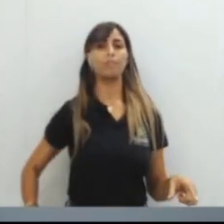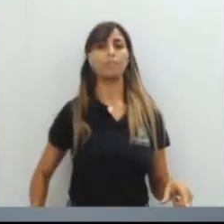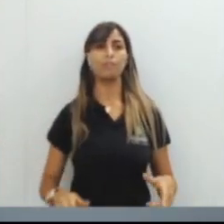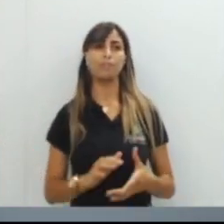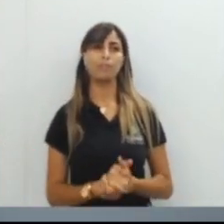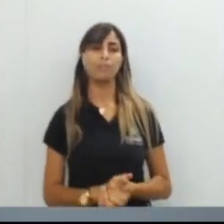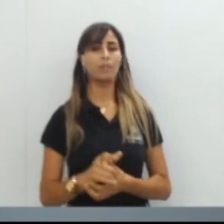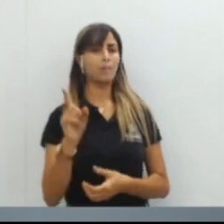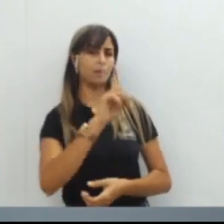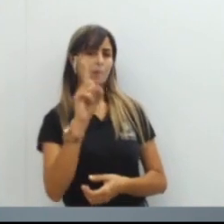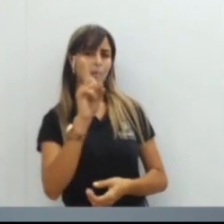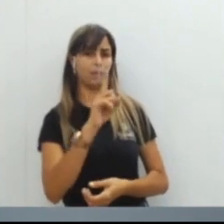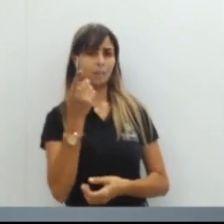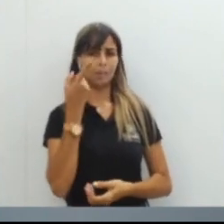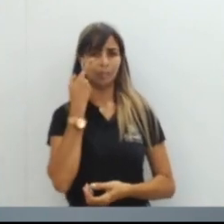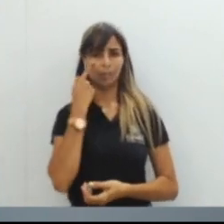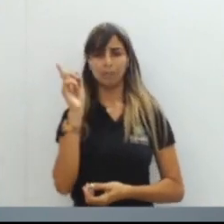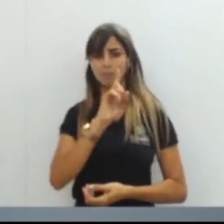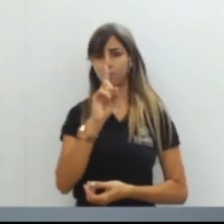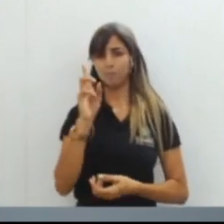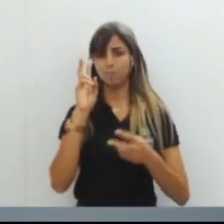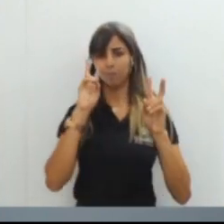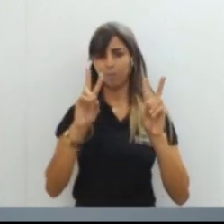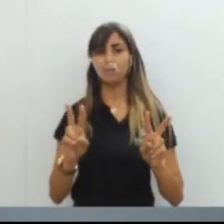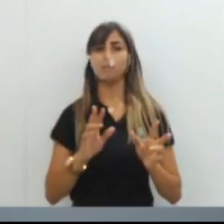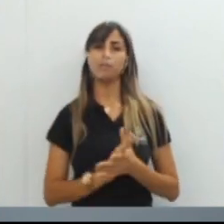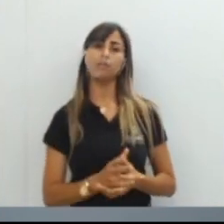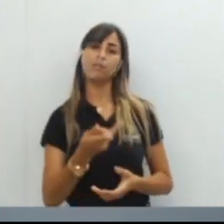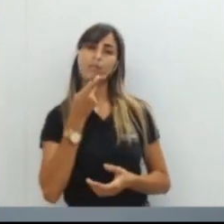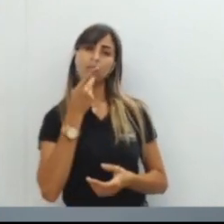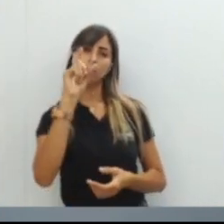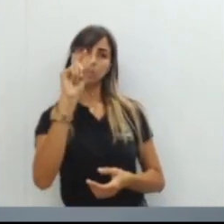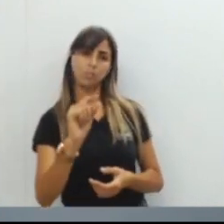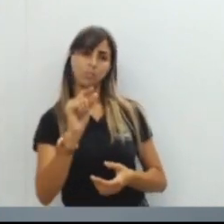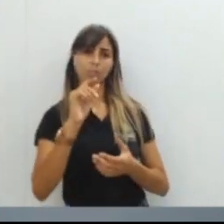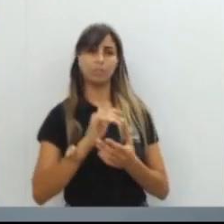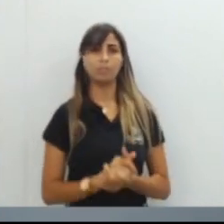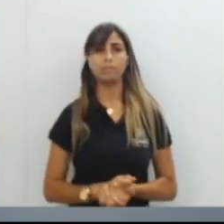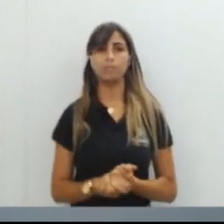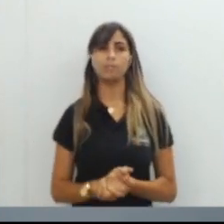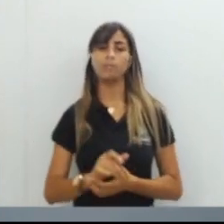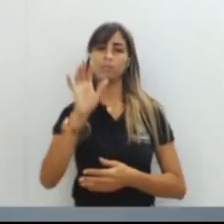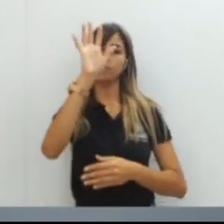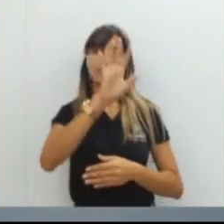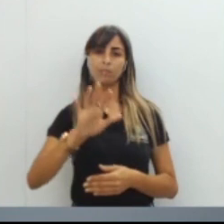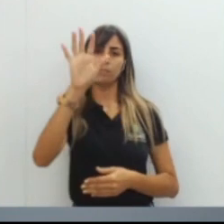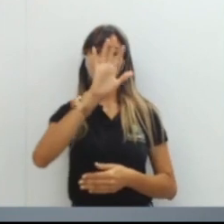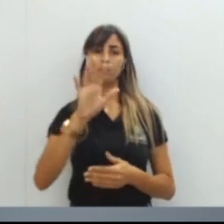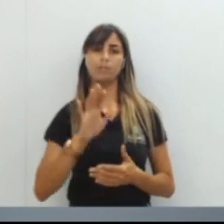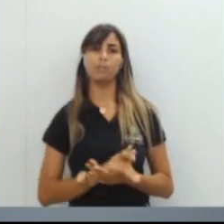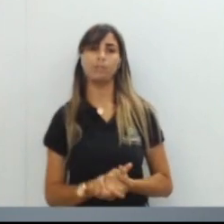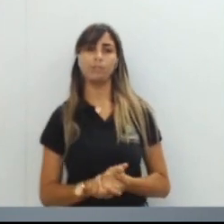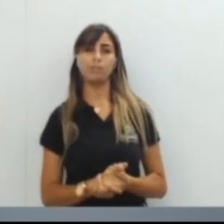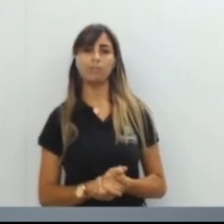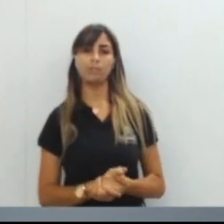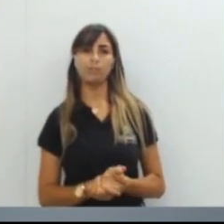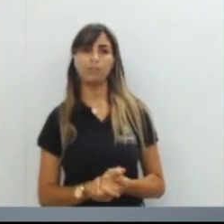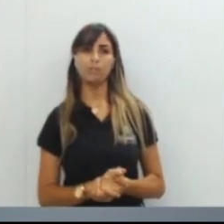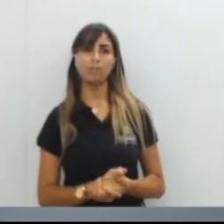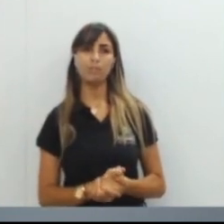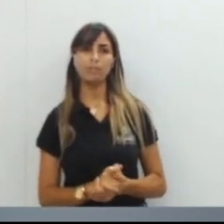Não dá para ver? Então vamos comentar um pouquinho, tá certo? Olha só. Então a gente tem uma imagem aí que tem